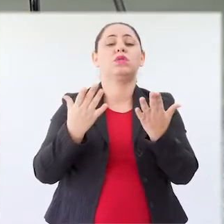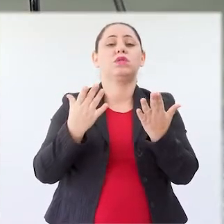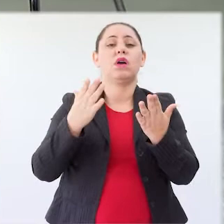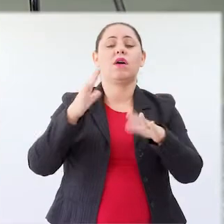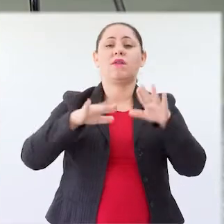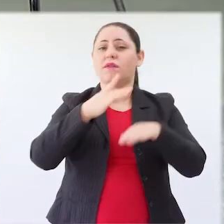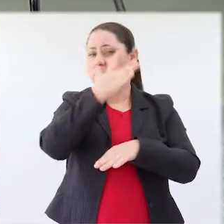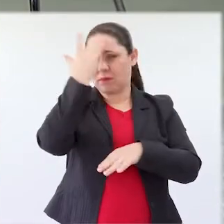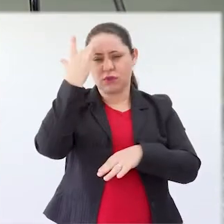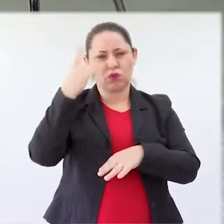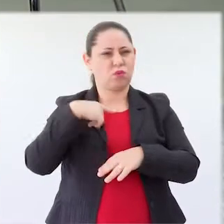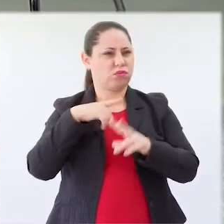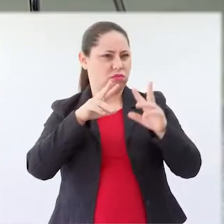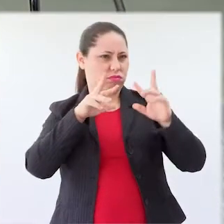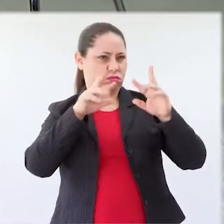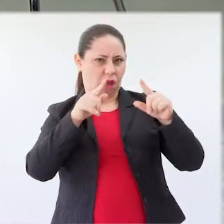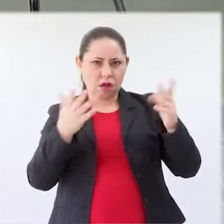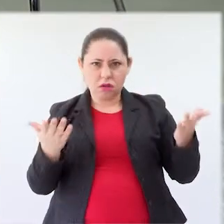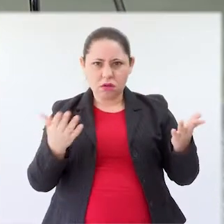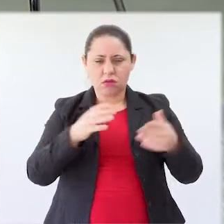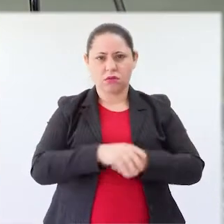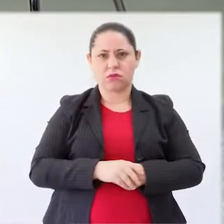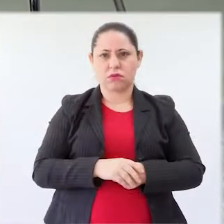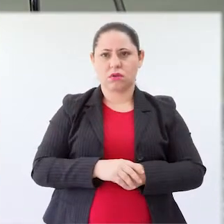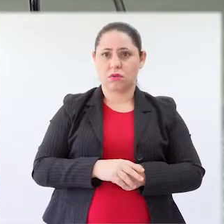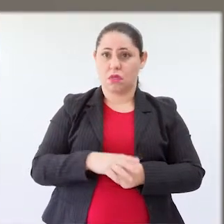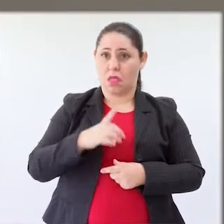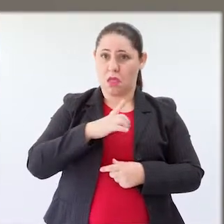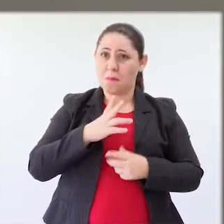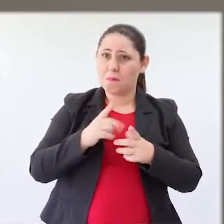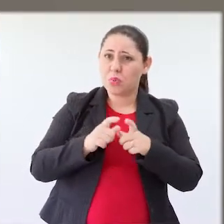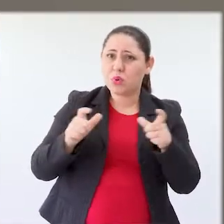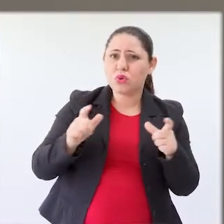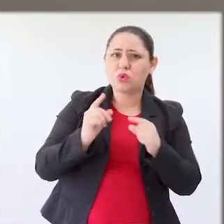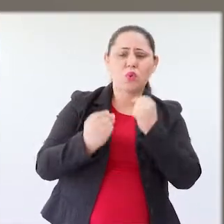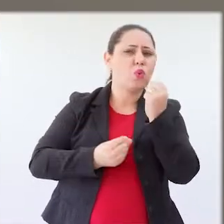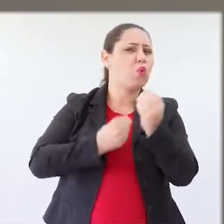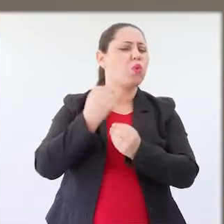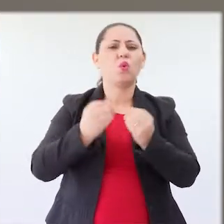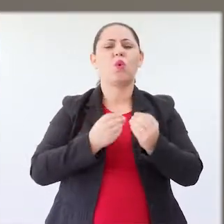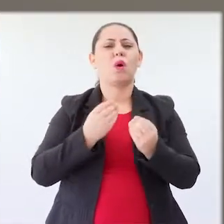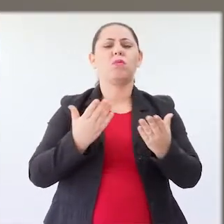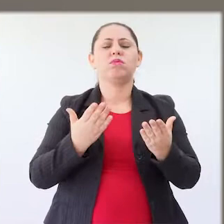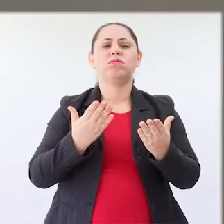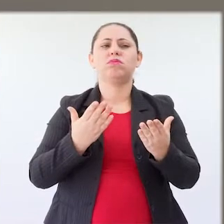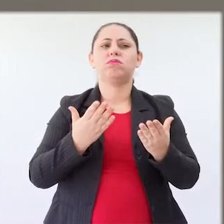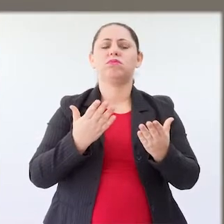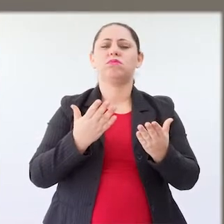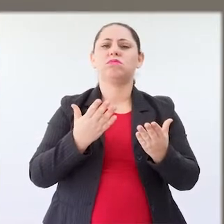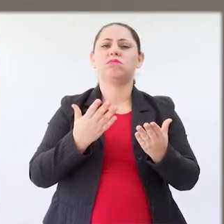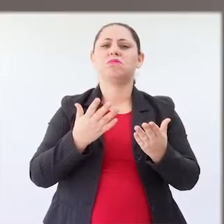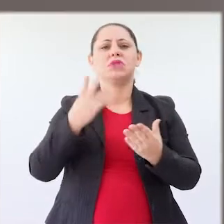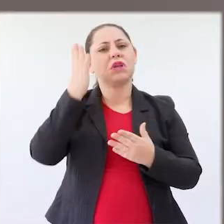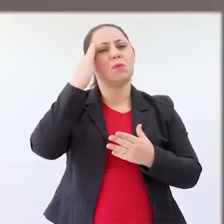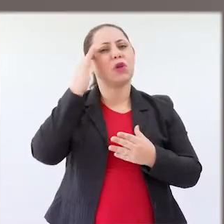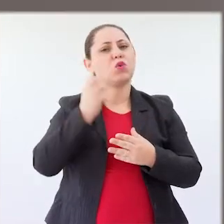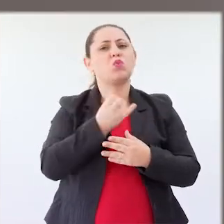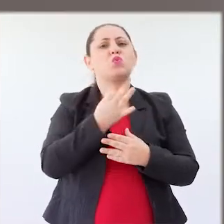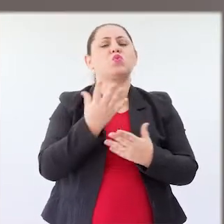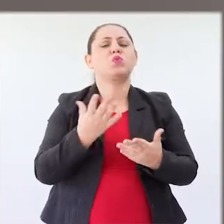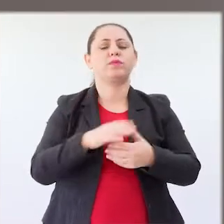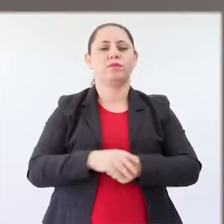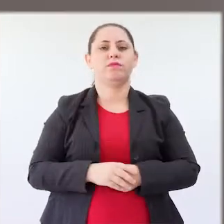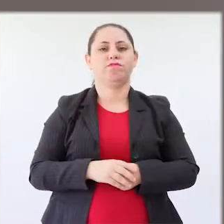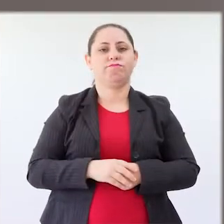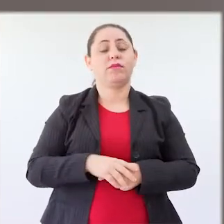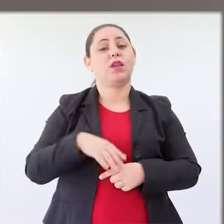vezes a gente fala assim, gente, como que a pessoa ficou diferente, né? Colocou muito. Como que dosa isso, doutora? Olha,